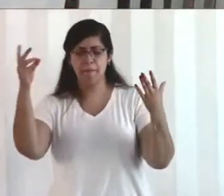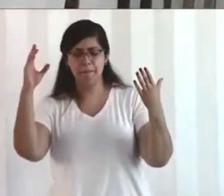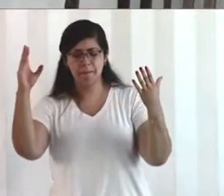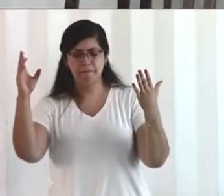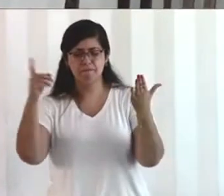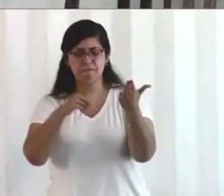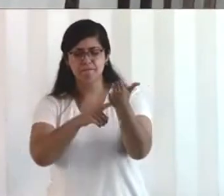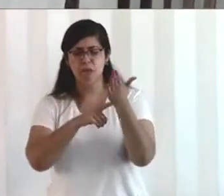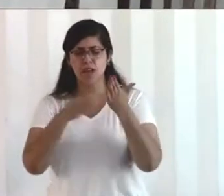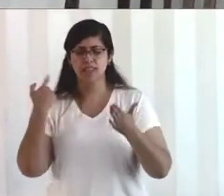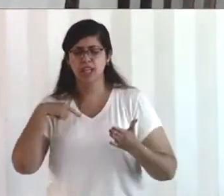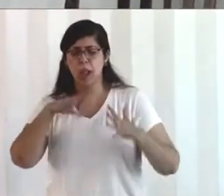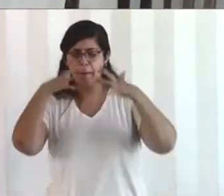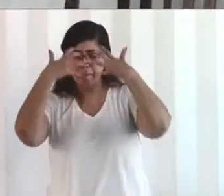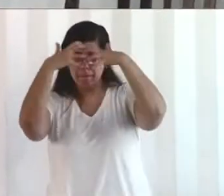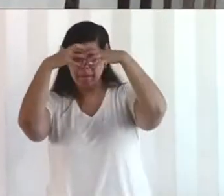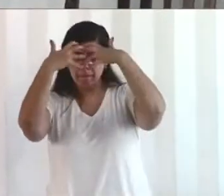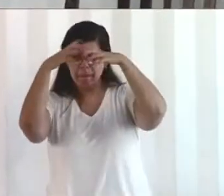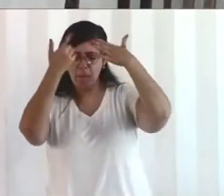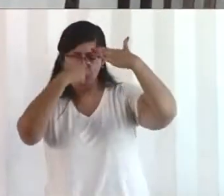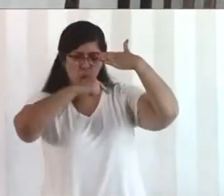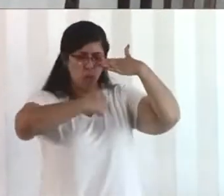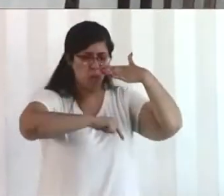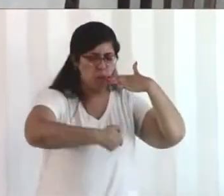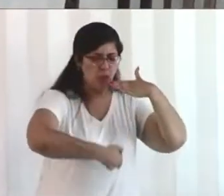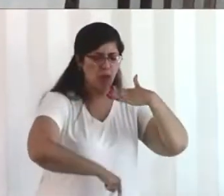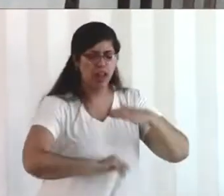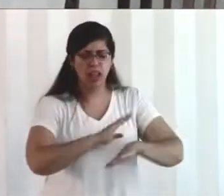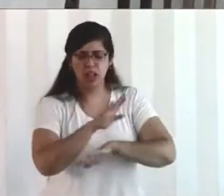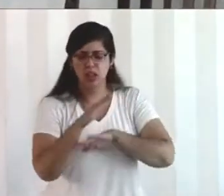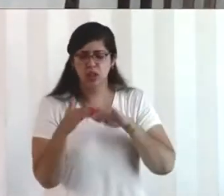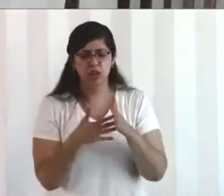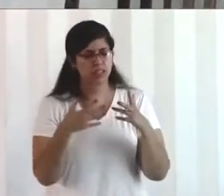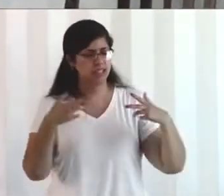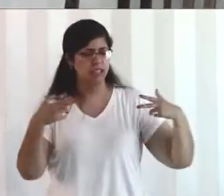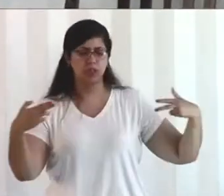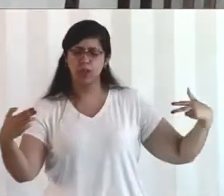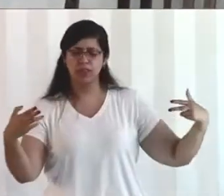entendimento para compreendermos a profundidade desta